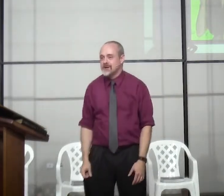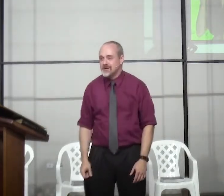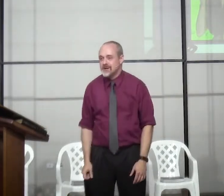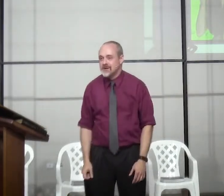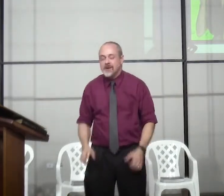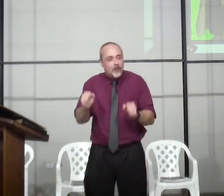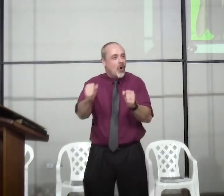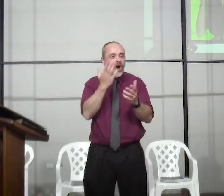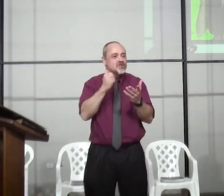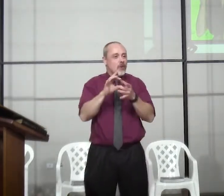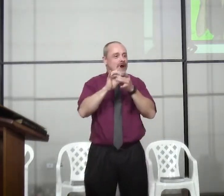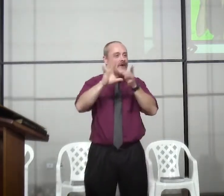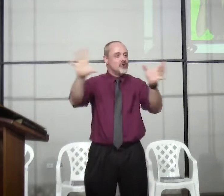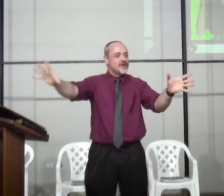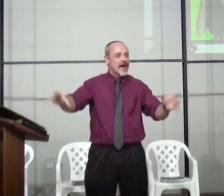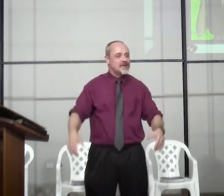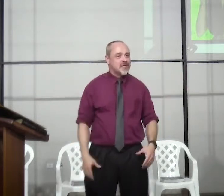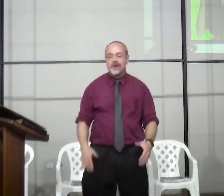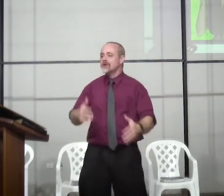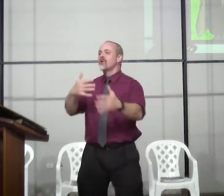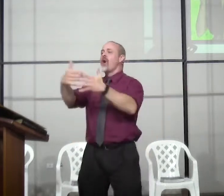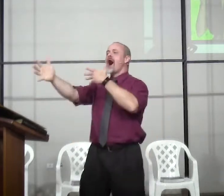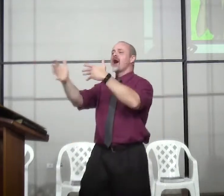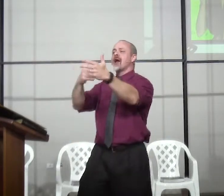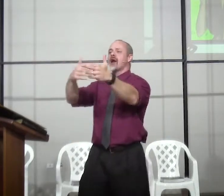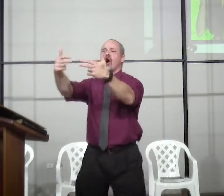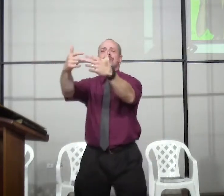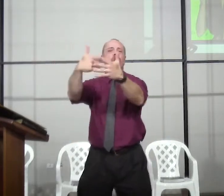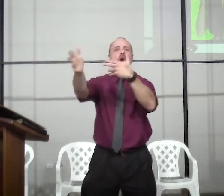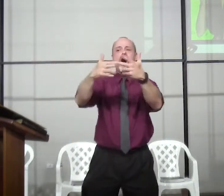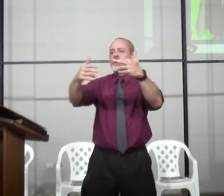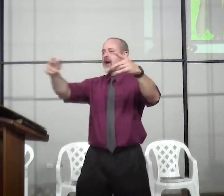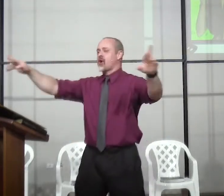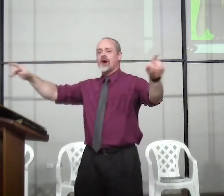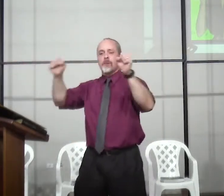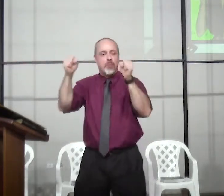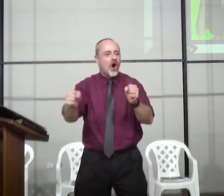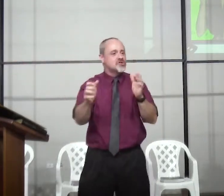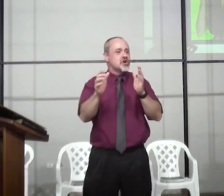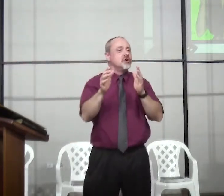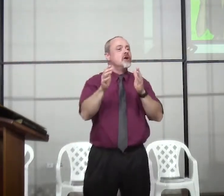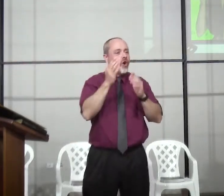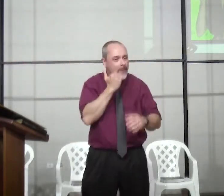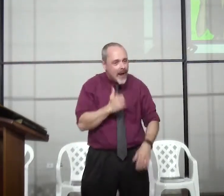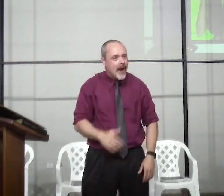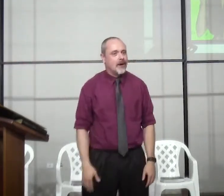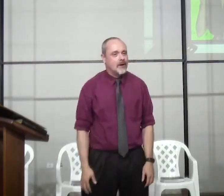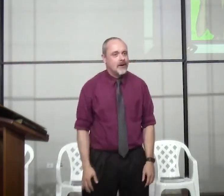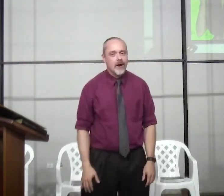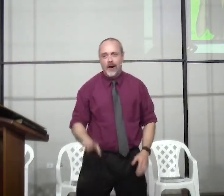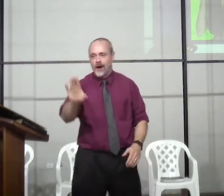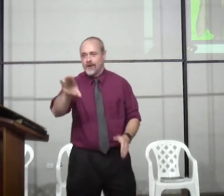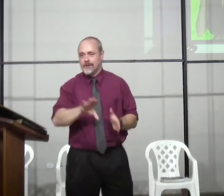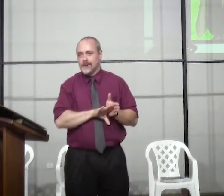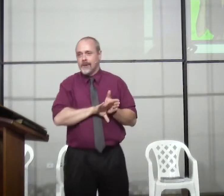vontade. Pode comer à vontade. Qualquer coisa, pode comer.